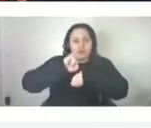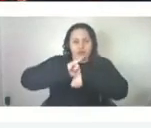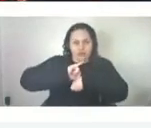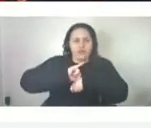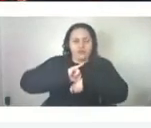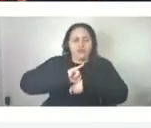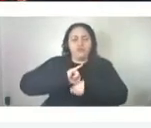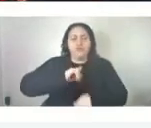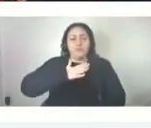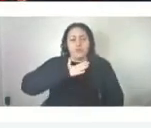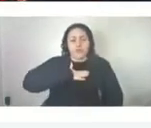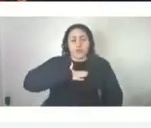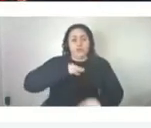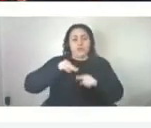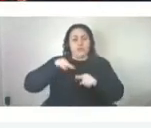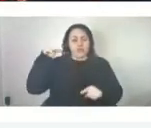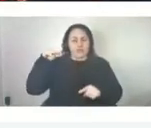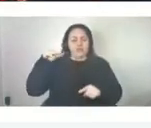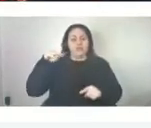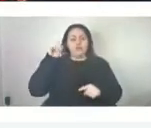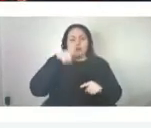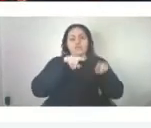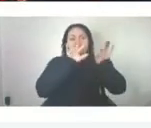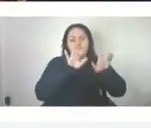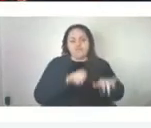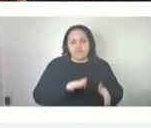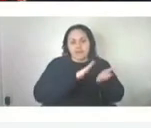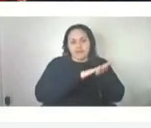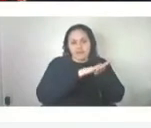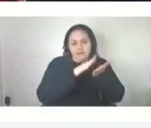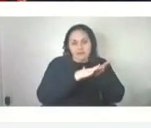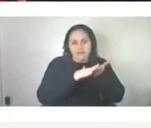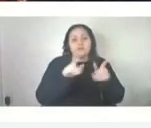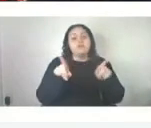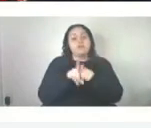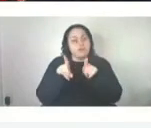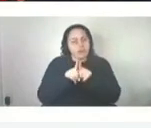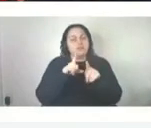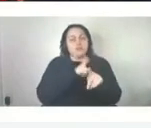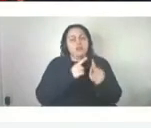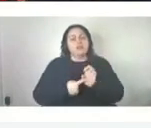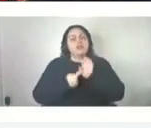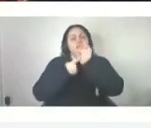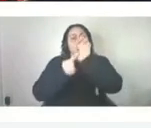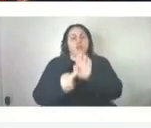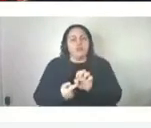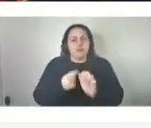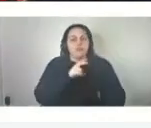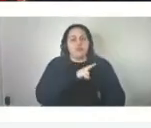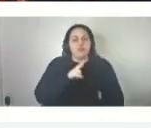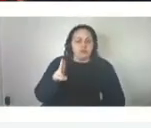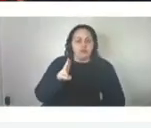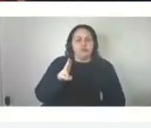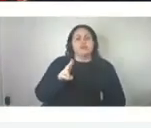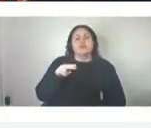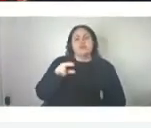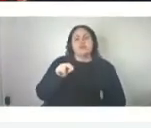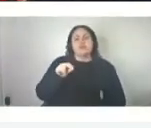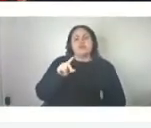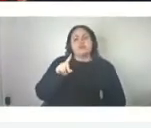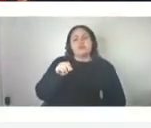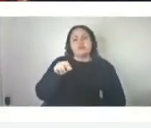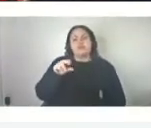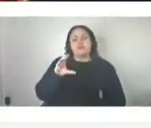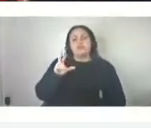a produção do meu mestrado foi uma produção escrita, que é a dissertação, mas também foi uma exposição chamada Nosocrônicas, né, que eu construí